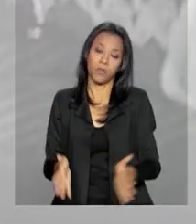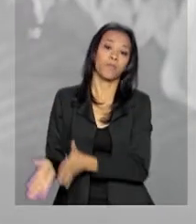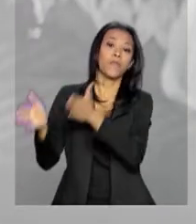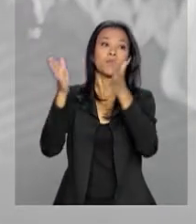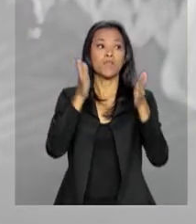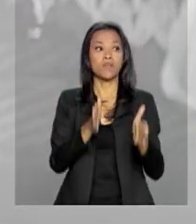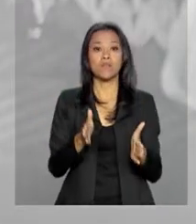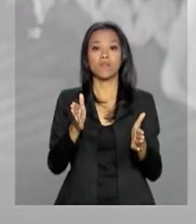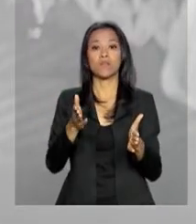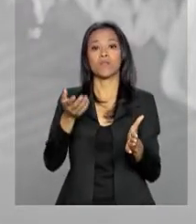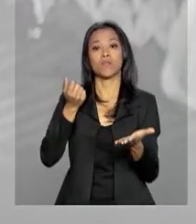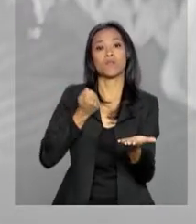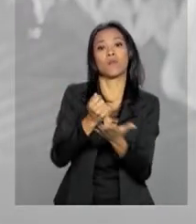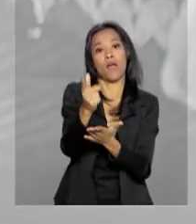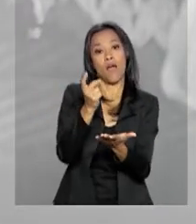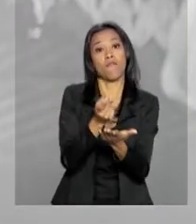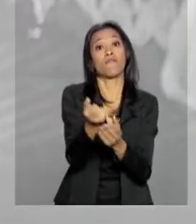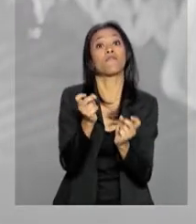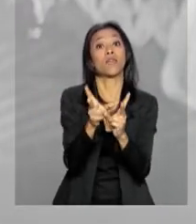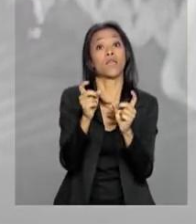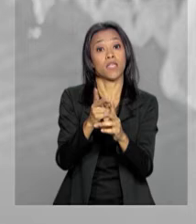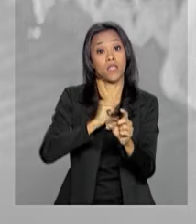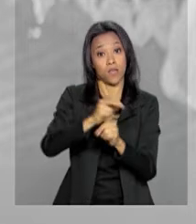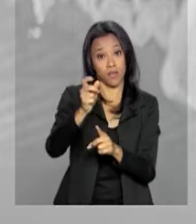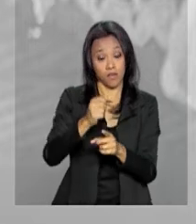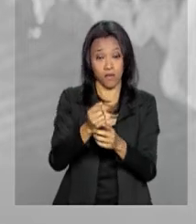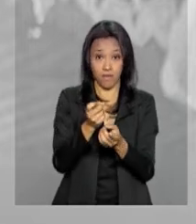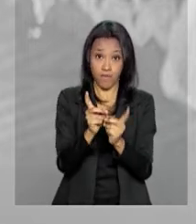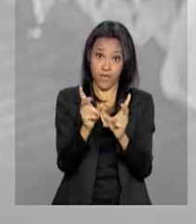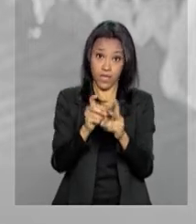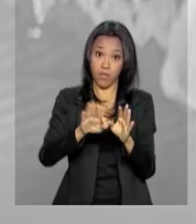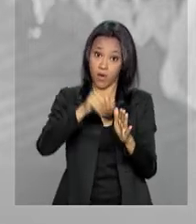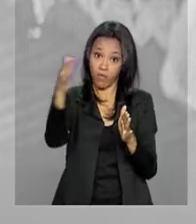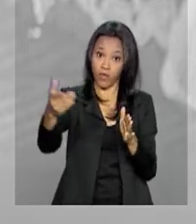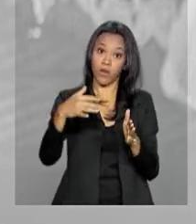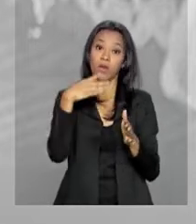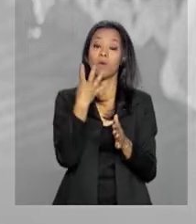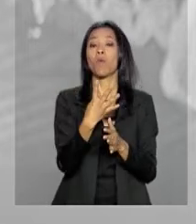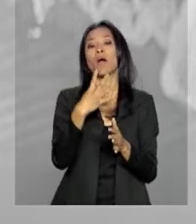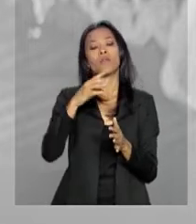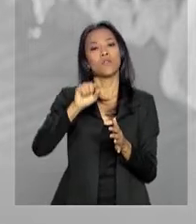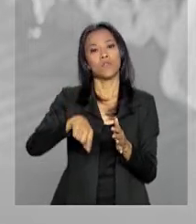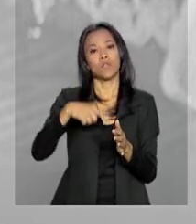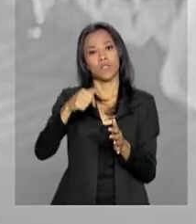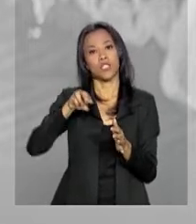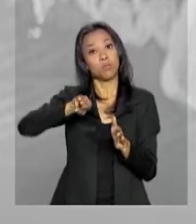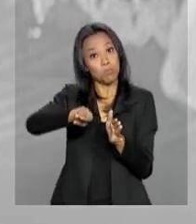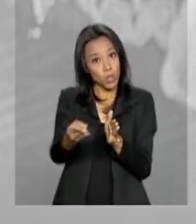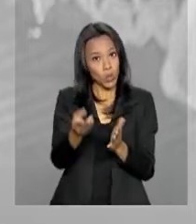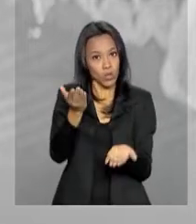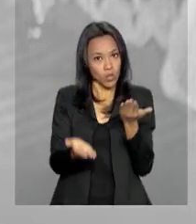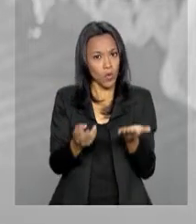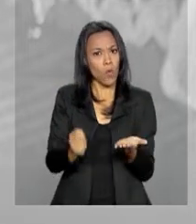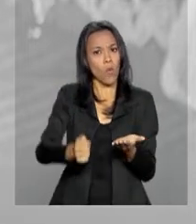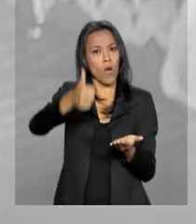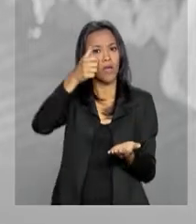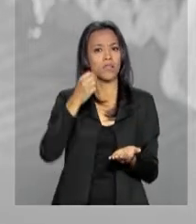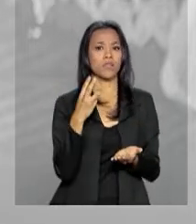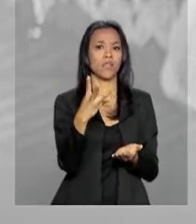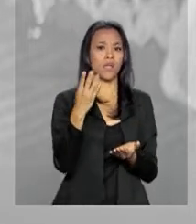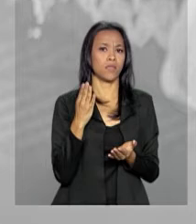exportações atingiram 4,7 milhões de toneladas ou seja quase 3 bilhões de